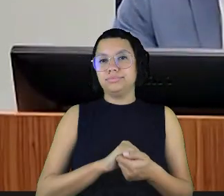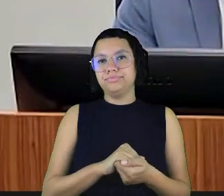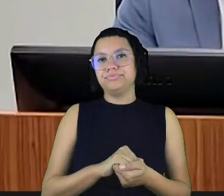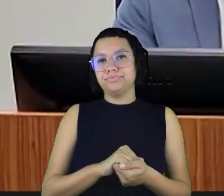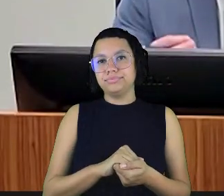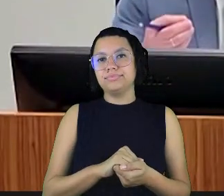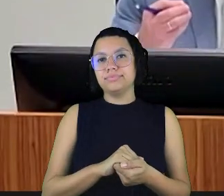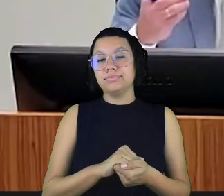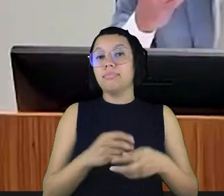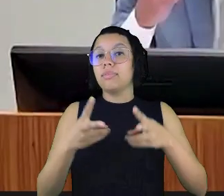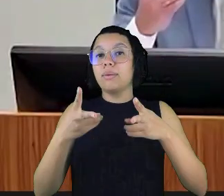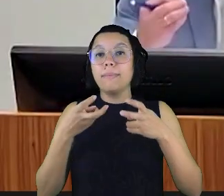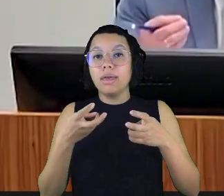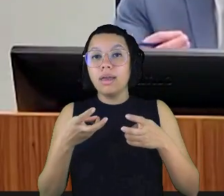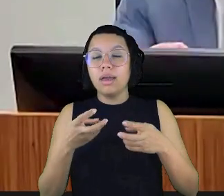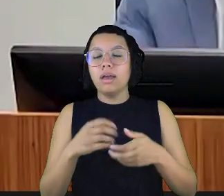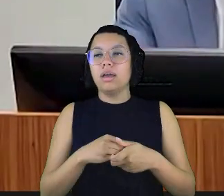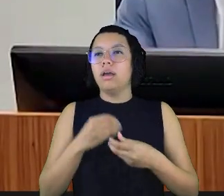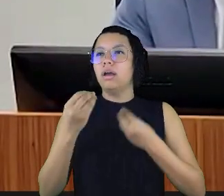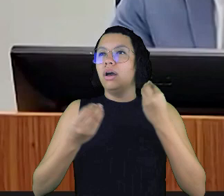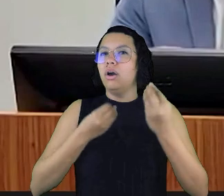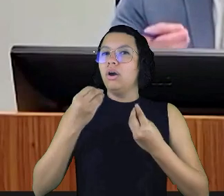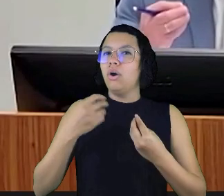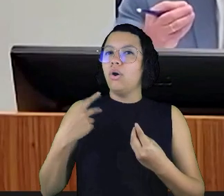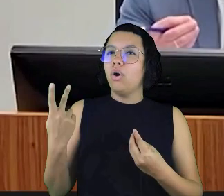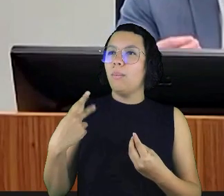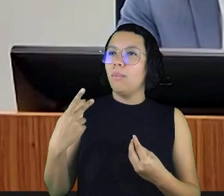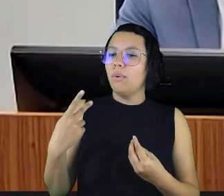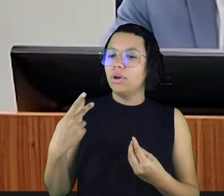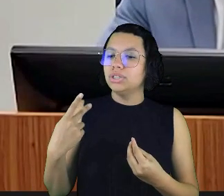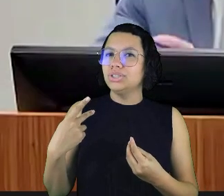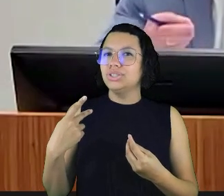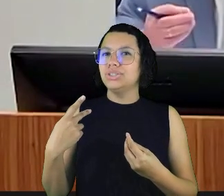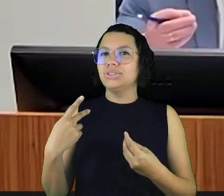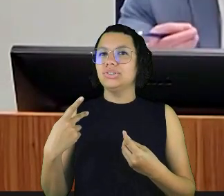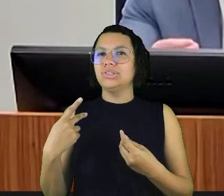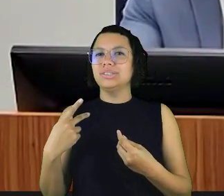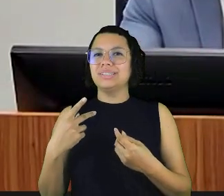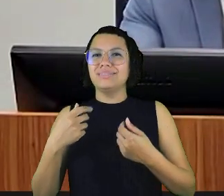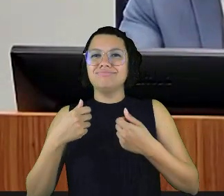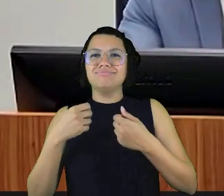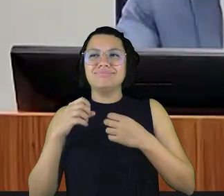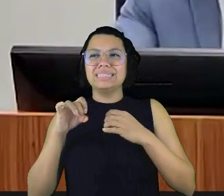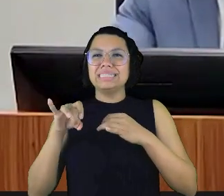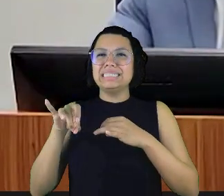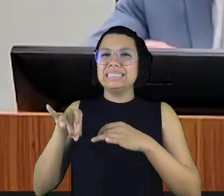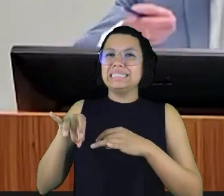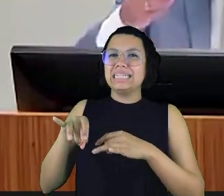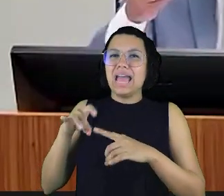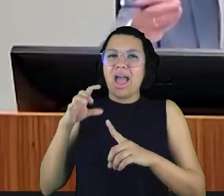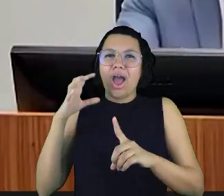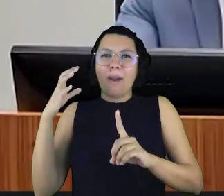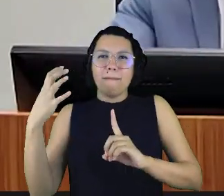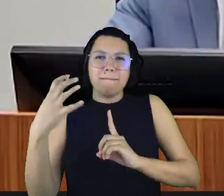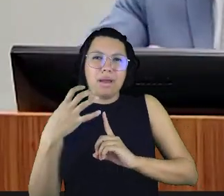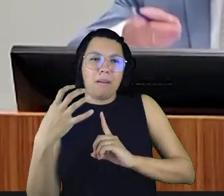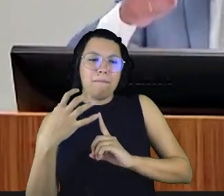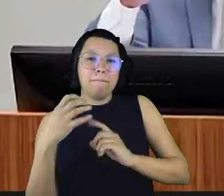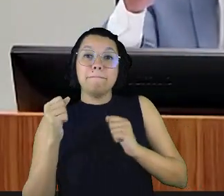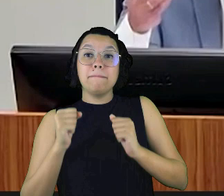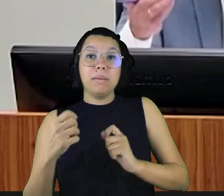Percebam como a gente está se deixando influenciar